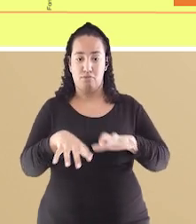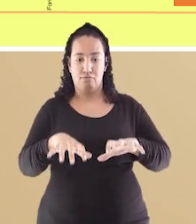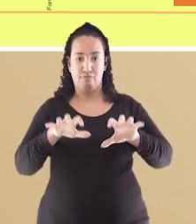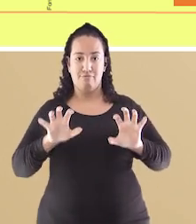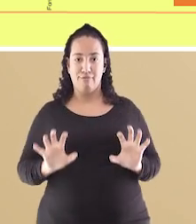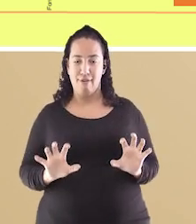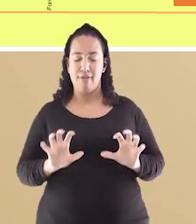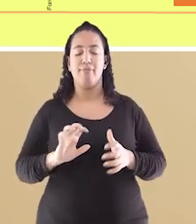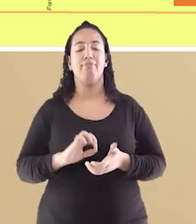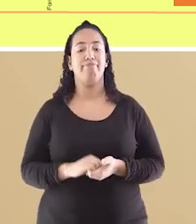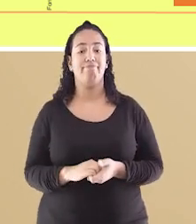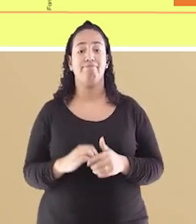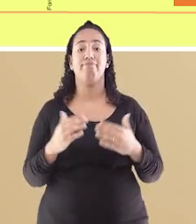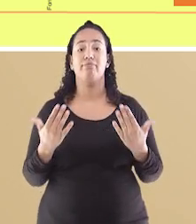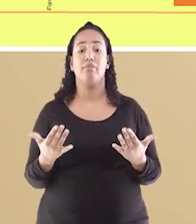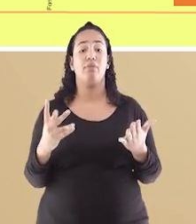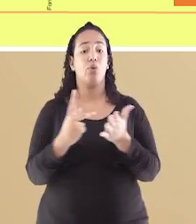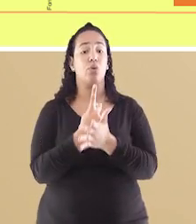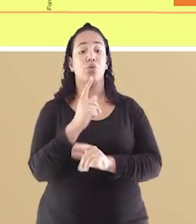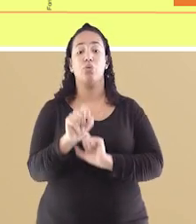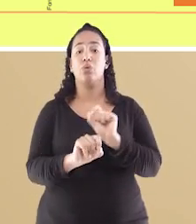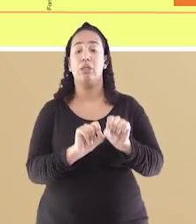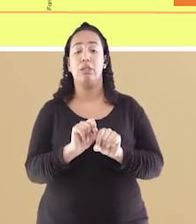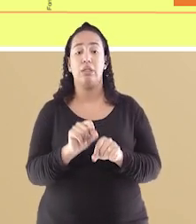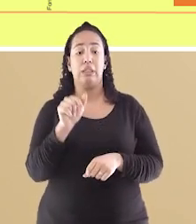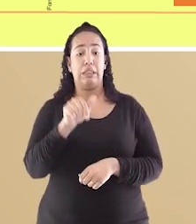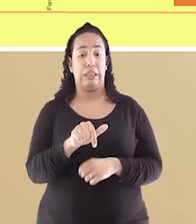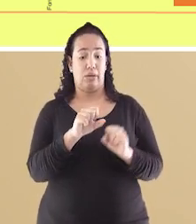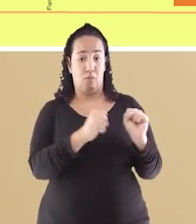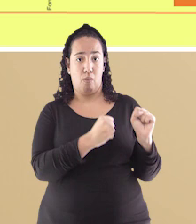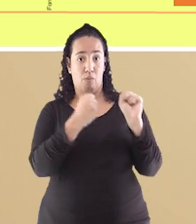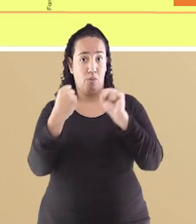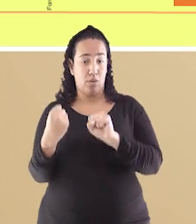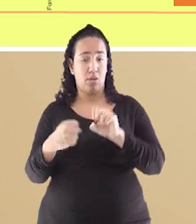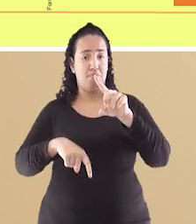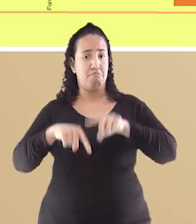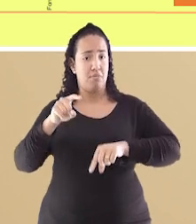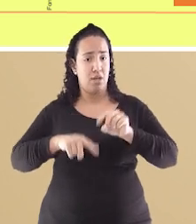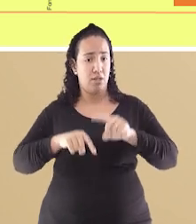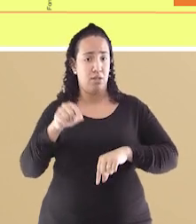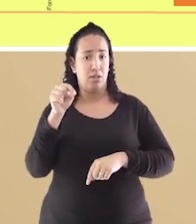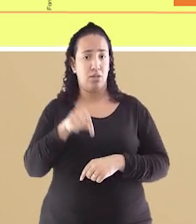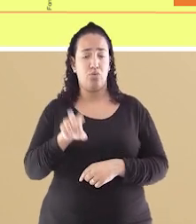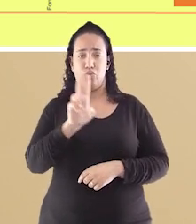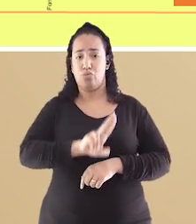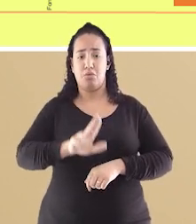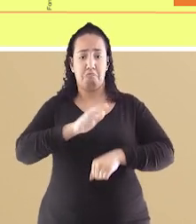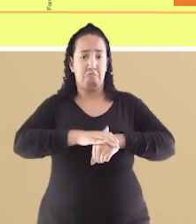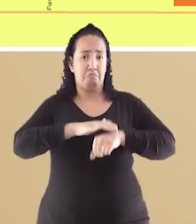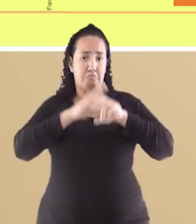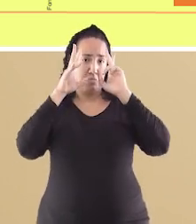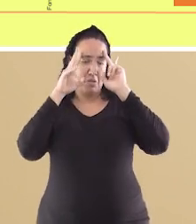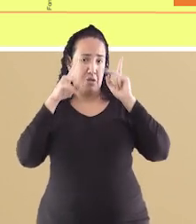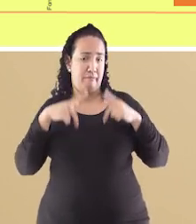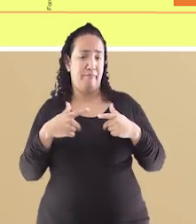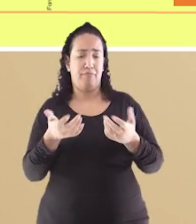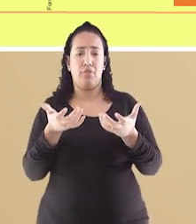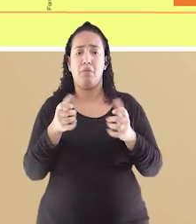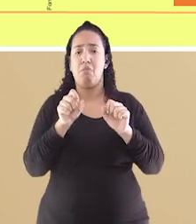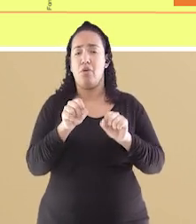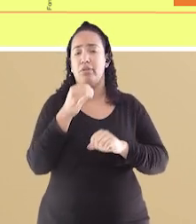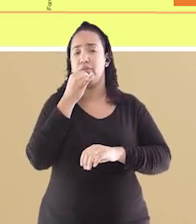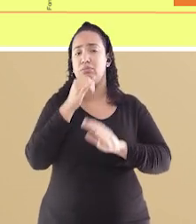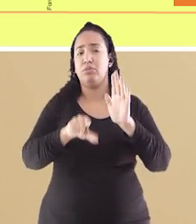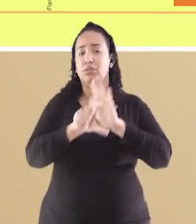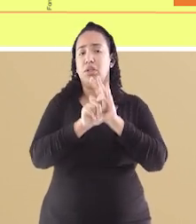monarcas. Isso fazia com que o rei utilizasse seus poderes e recursos da forma que preferisse, seja criando leis